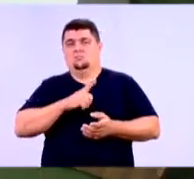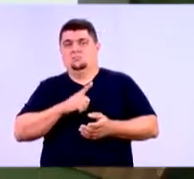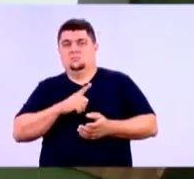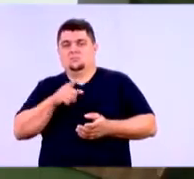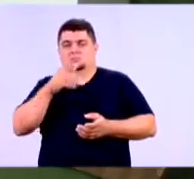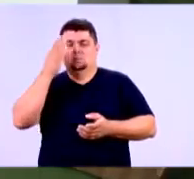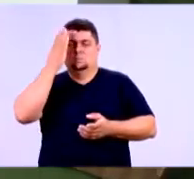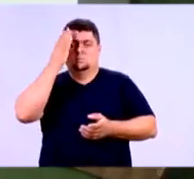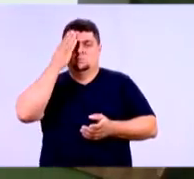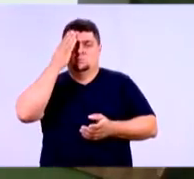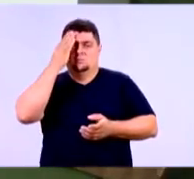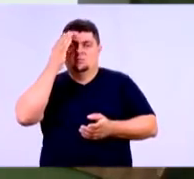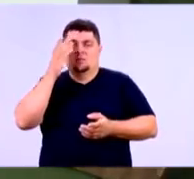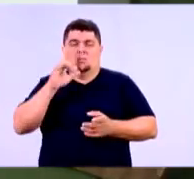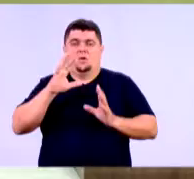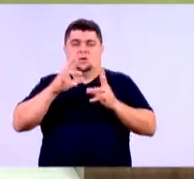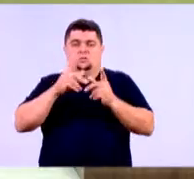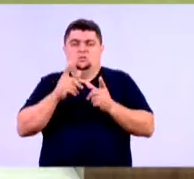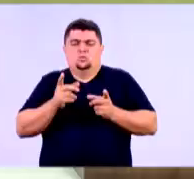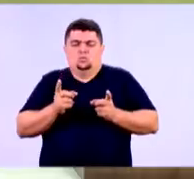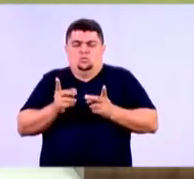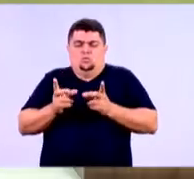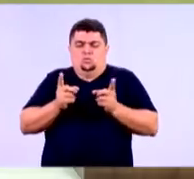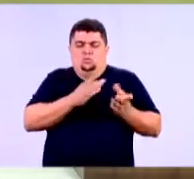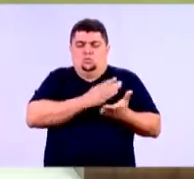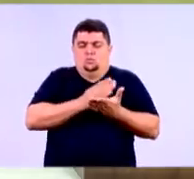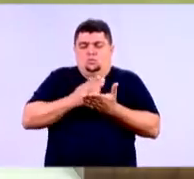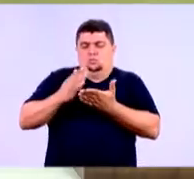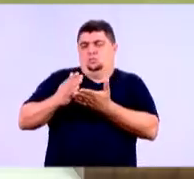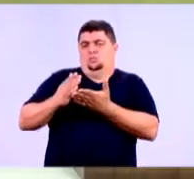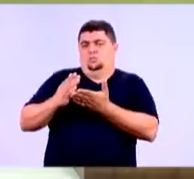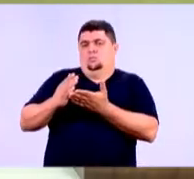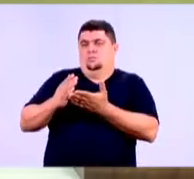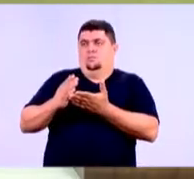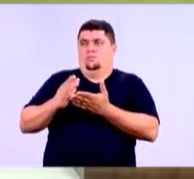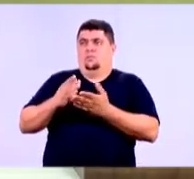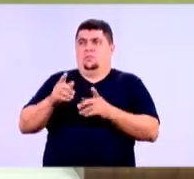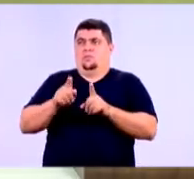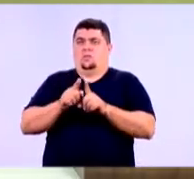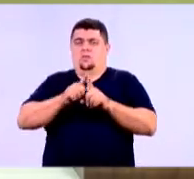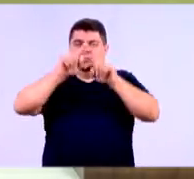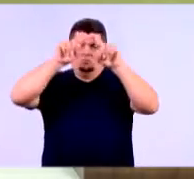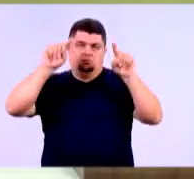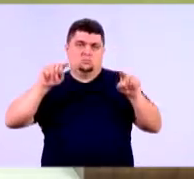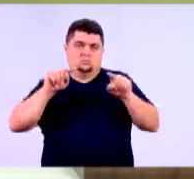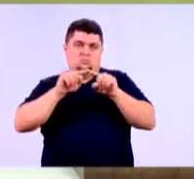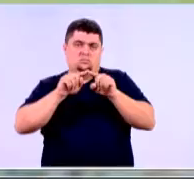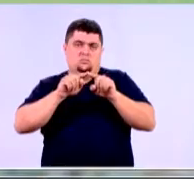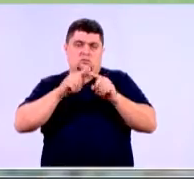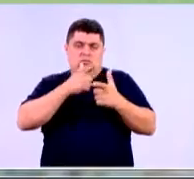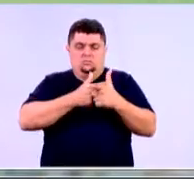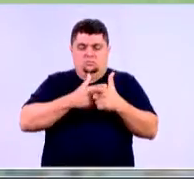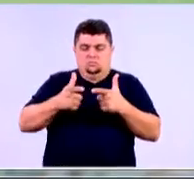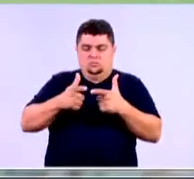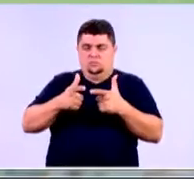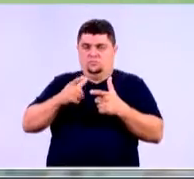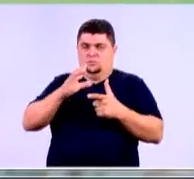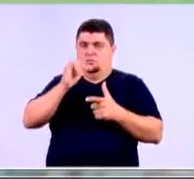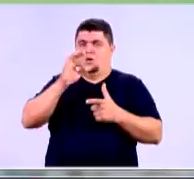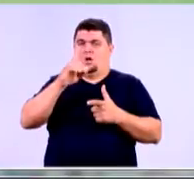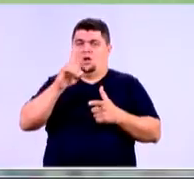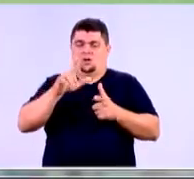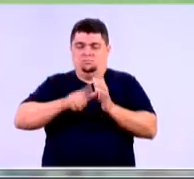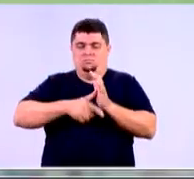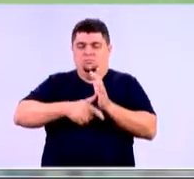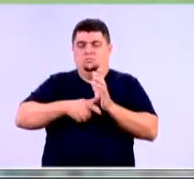pega o total de vendas a prazo realizado, né, como mostra na fórmula, coloca dividindo pelos créditos em atraso,